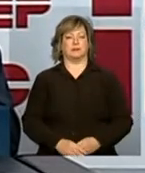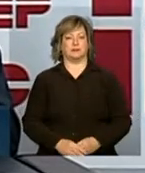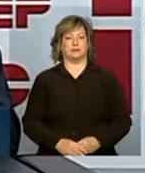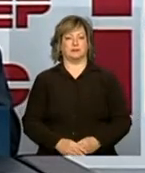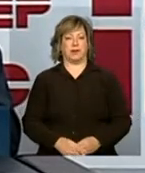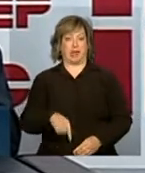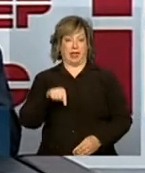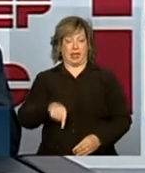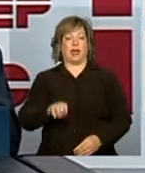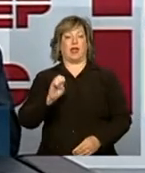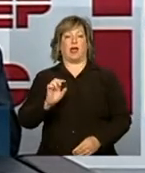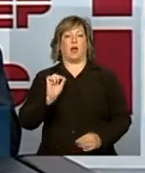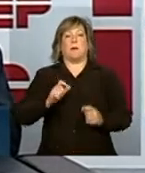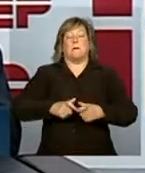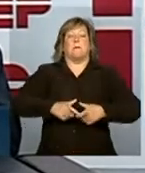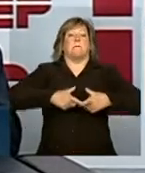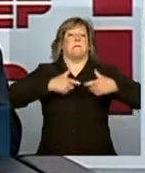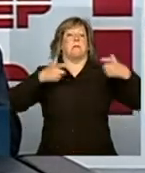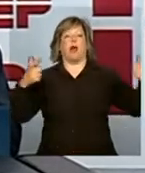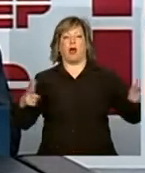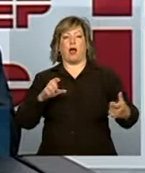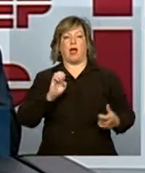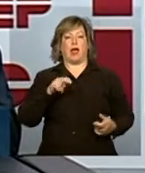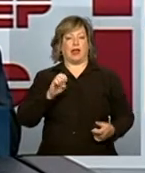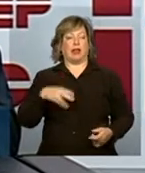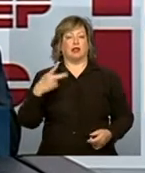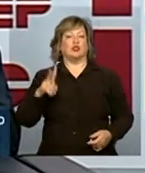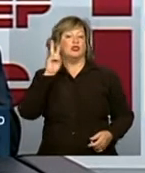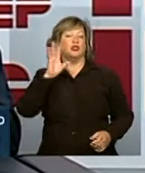É o maior Enem da nossa história.